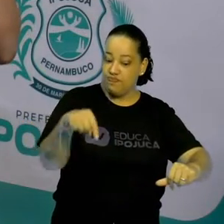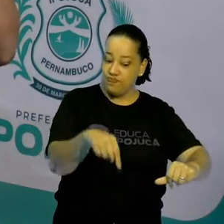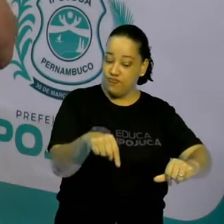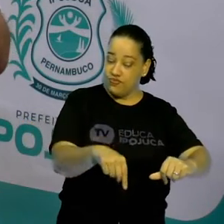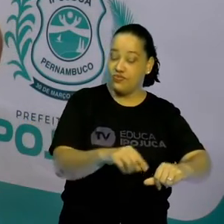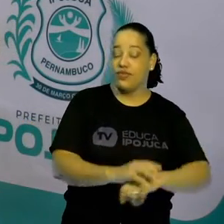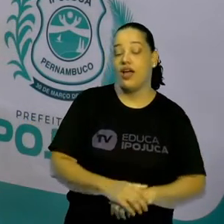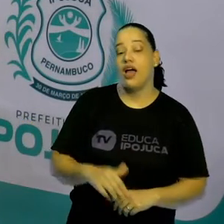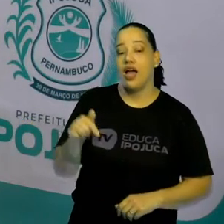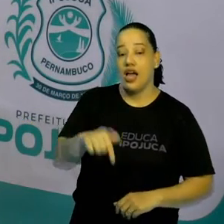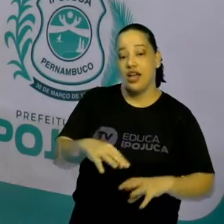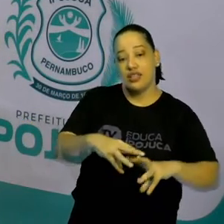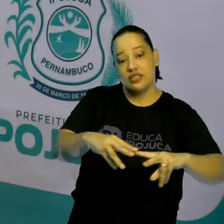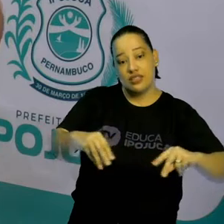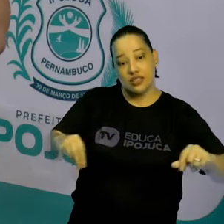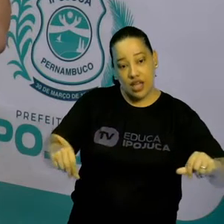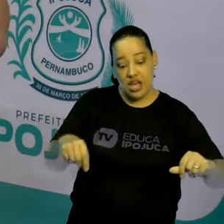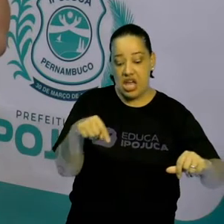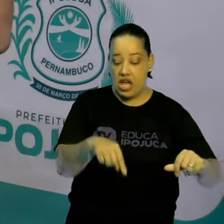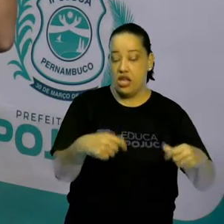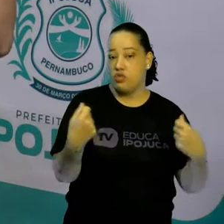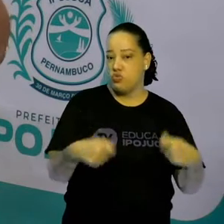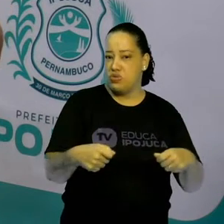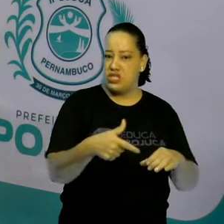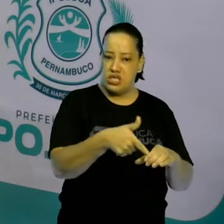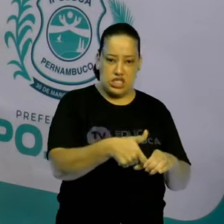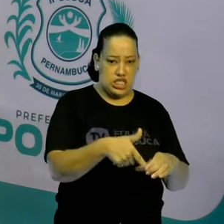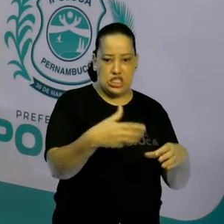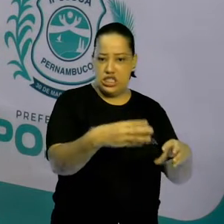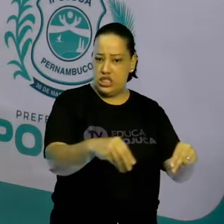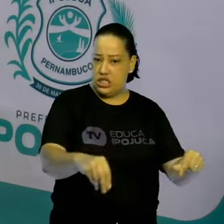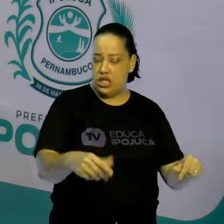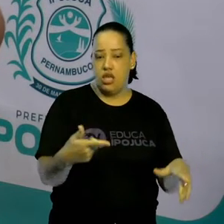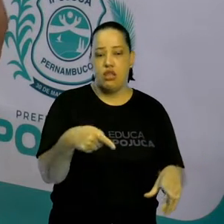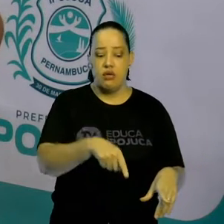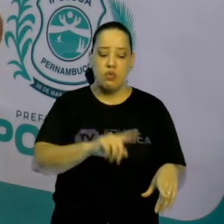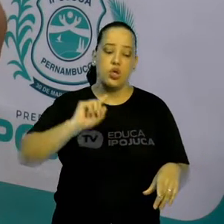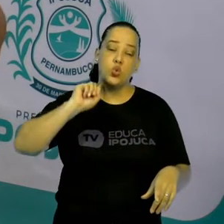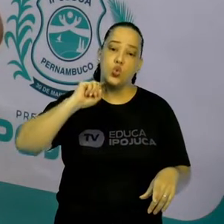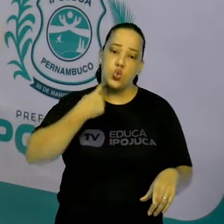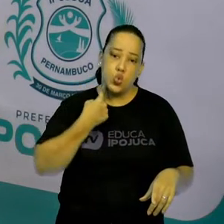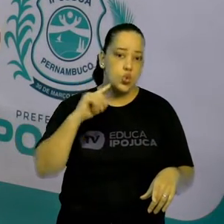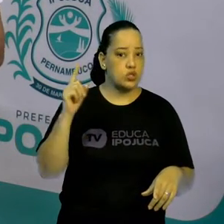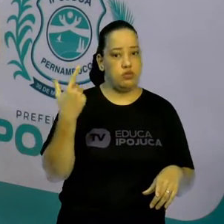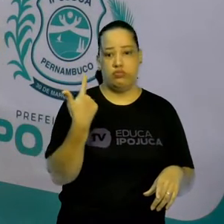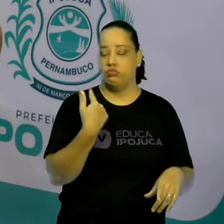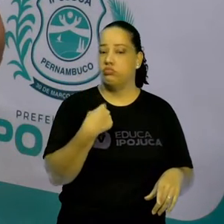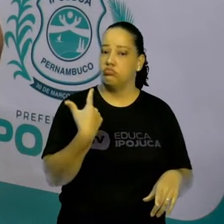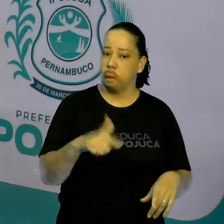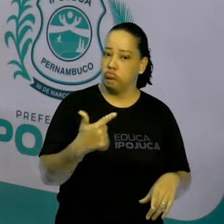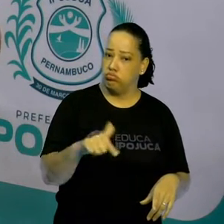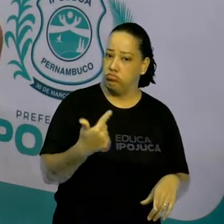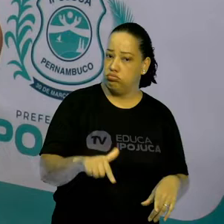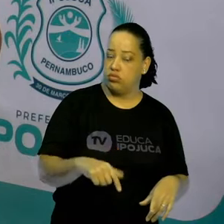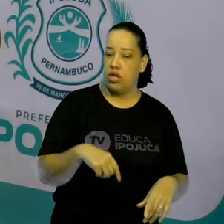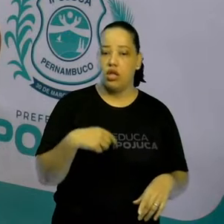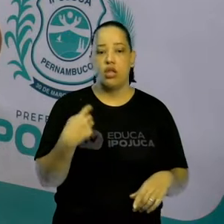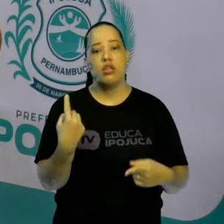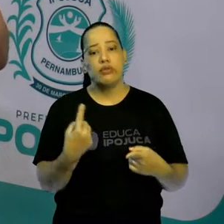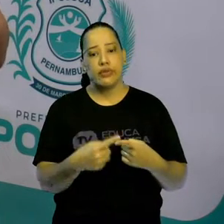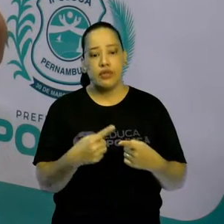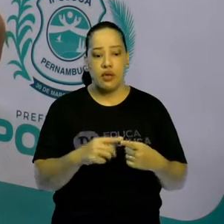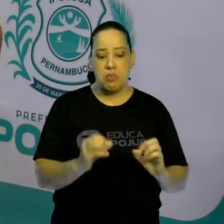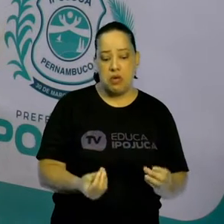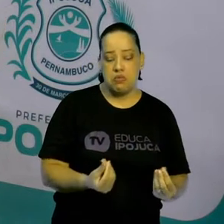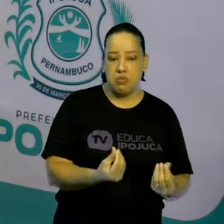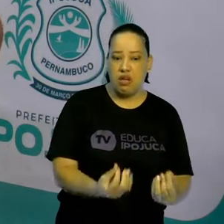Ela não precisa de combustível, ela não agride o solo, ela não libera gases que possam